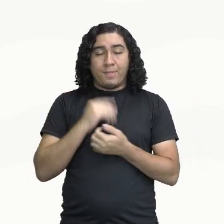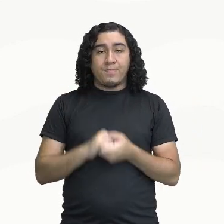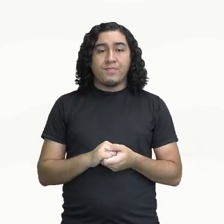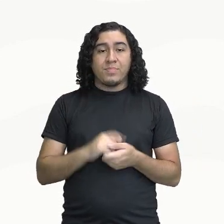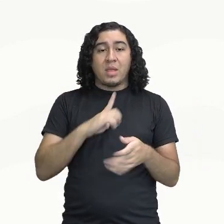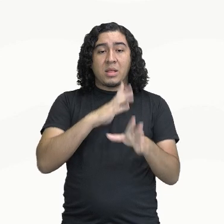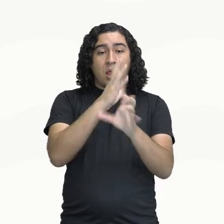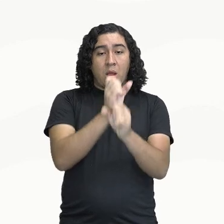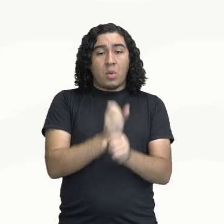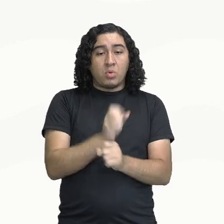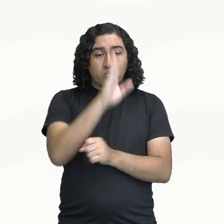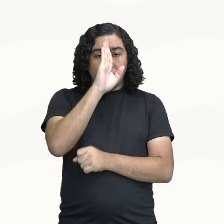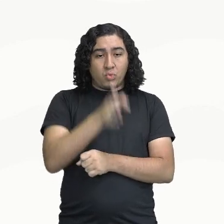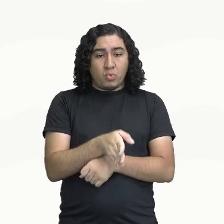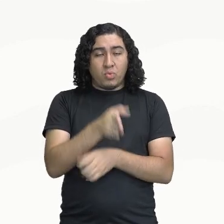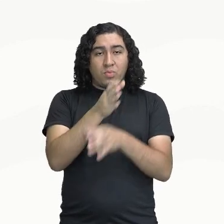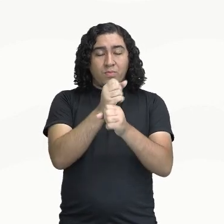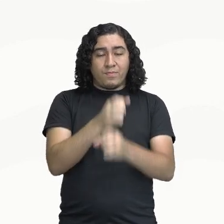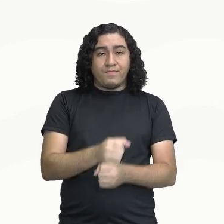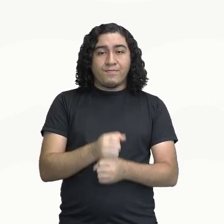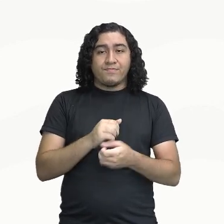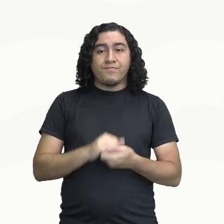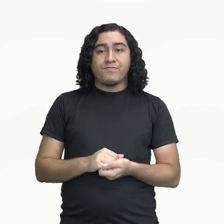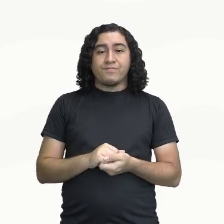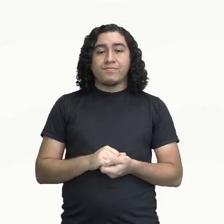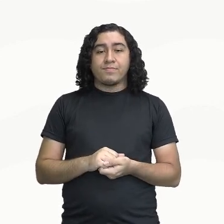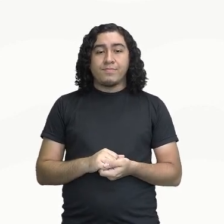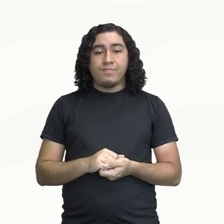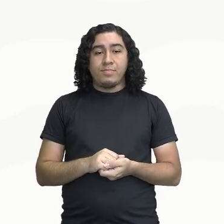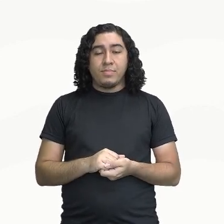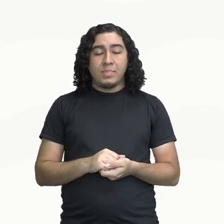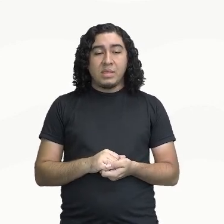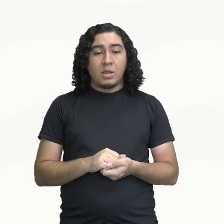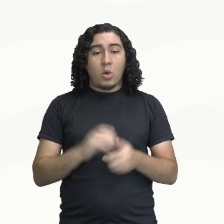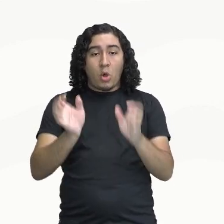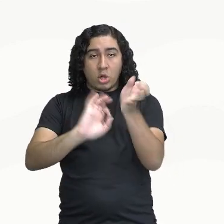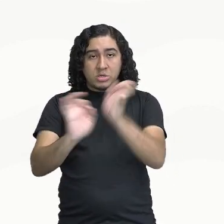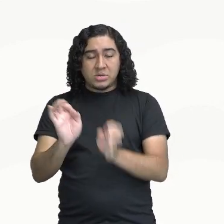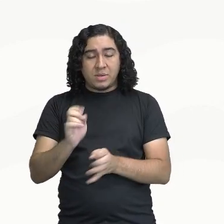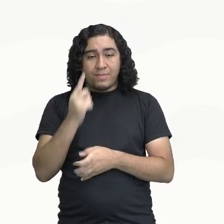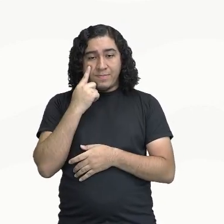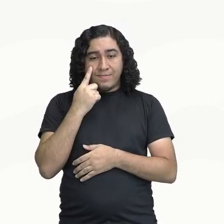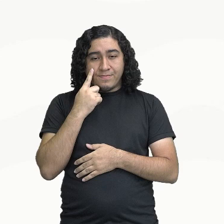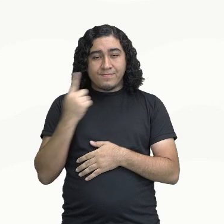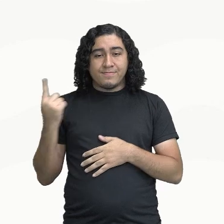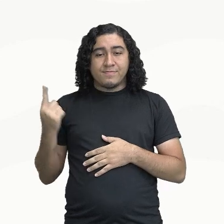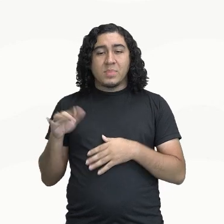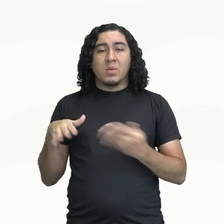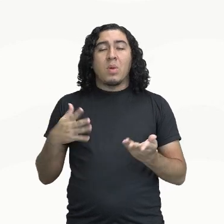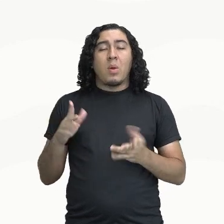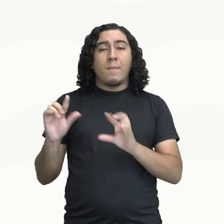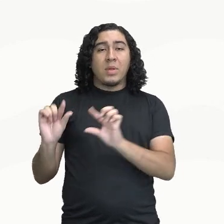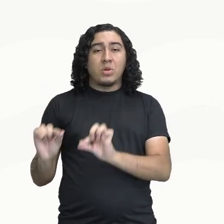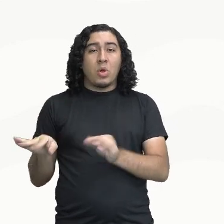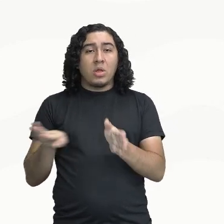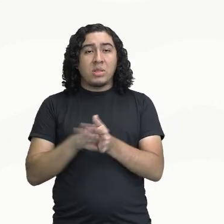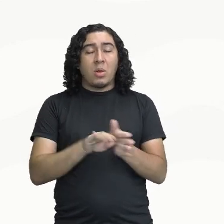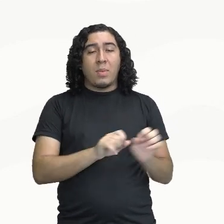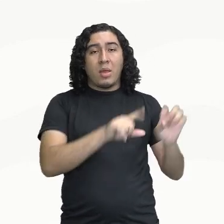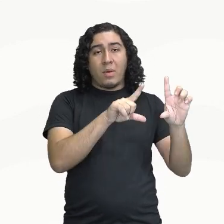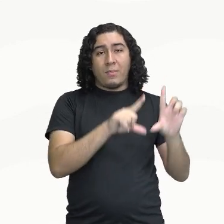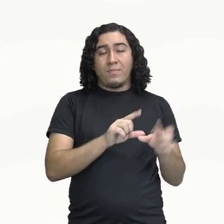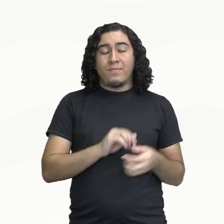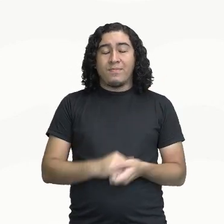dois do meio e tirar a média, certo? Então, vamos colocar primeiro em ordem crescente. Observem aí, ó, qual é o do menor até o